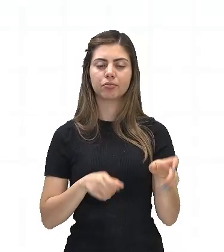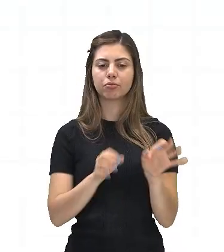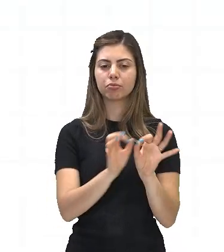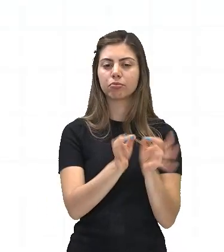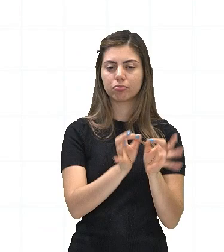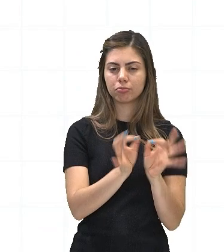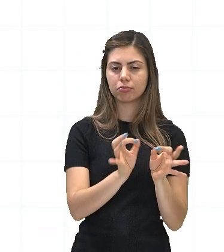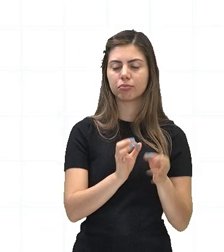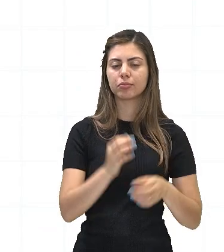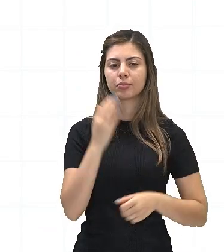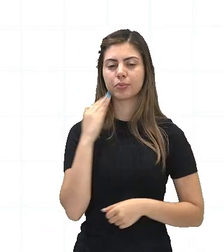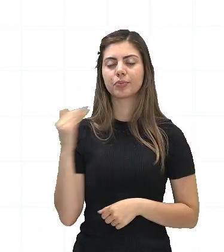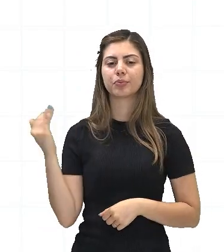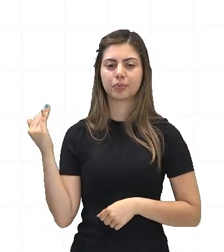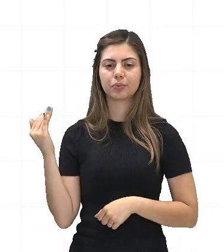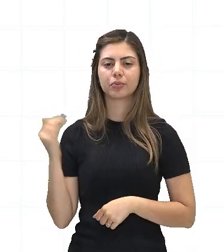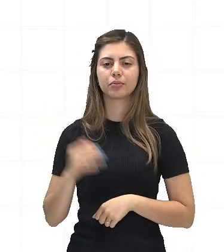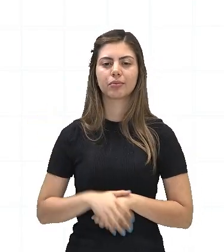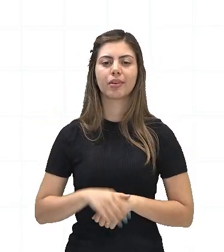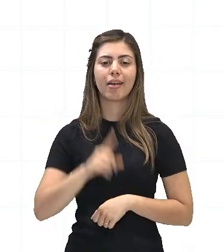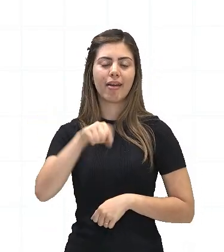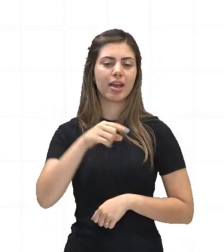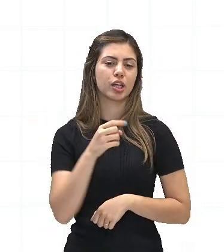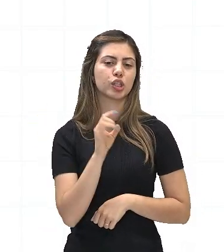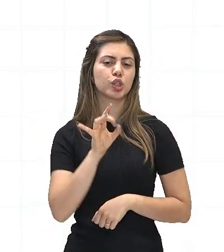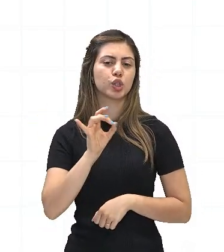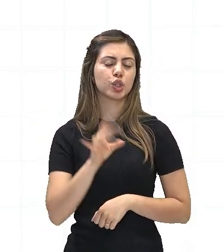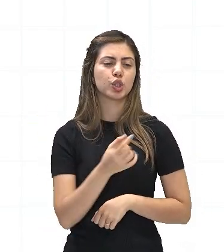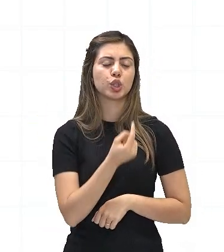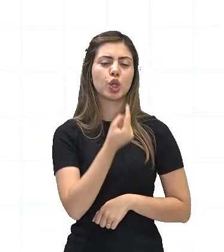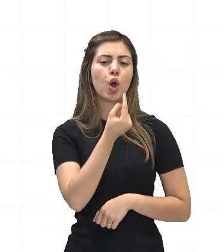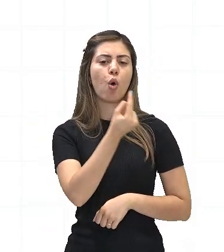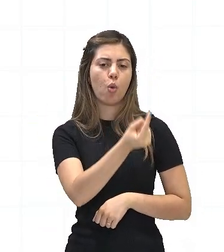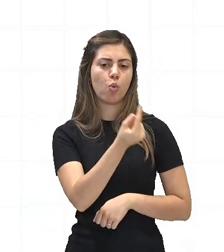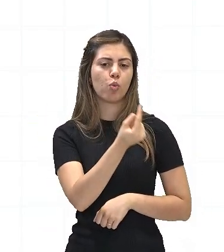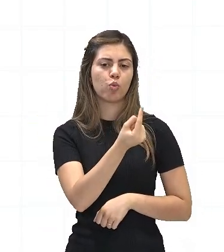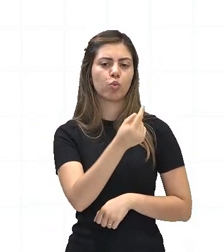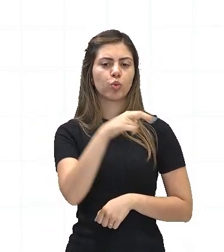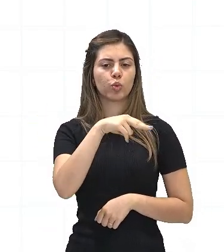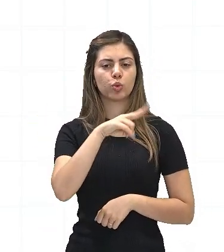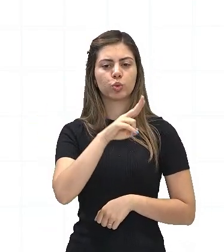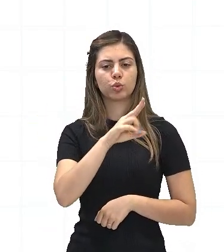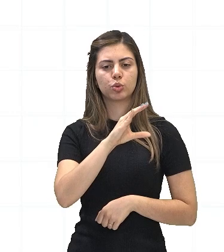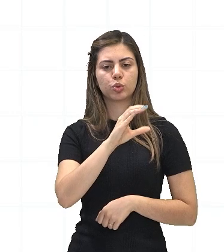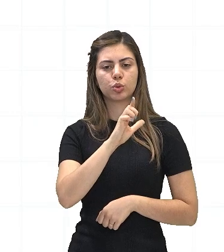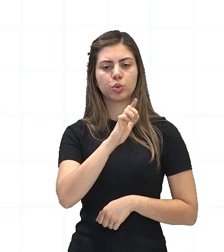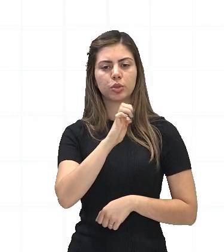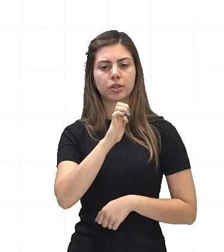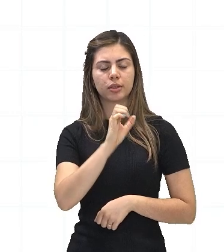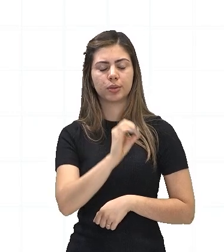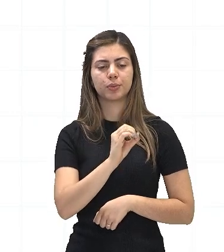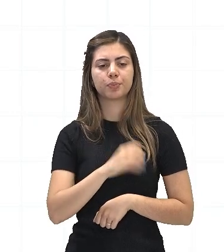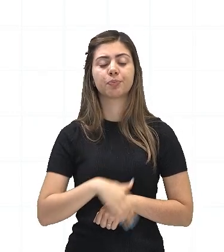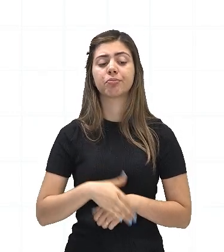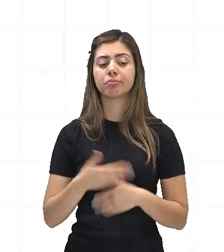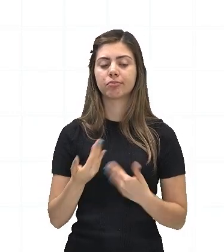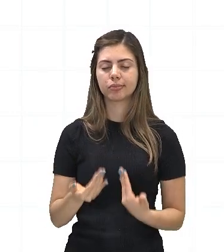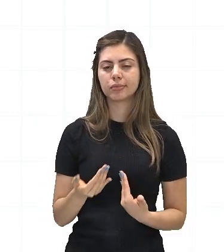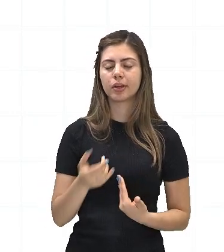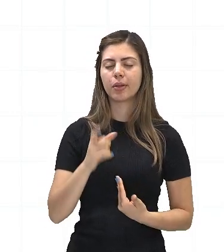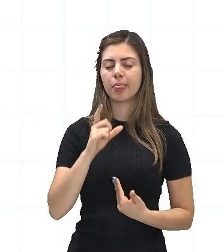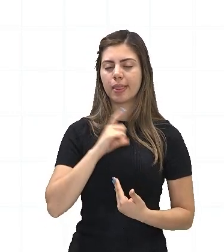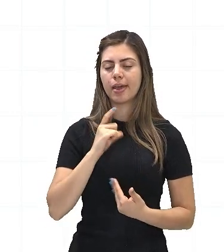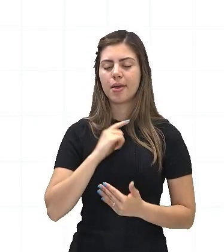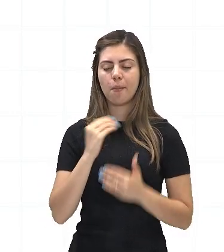ar. Sujeito simples é aquele que possui apenas um núcleo. Então, em todo aquele processo